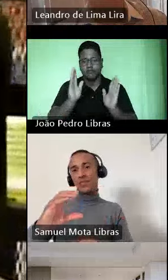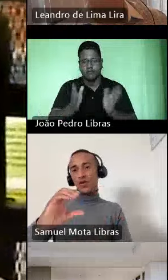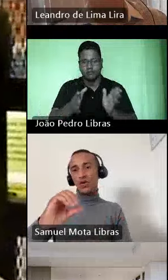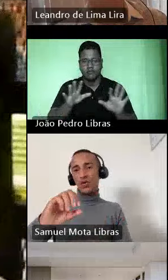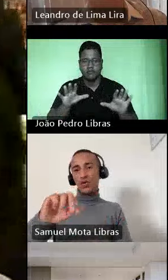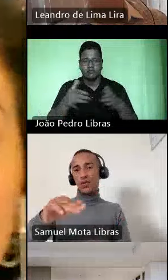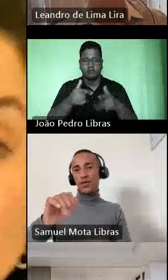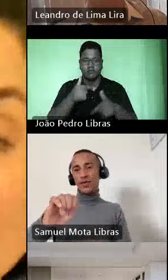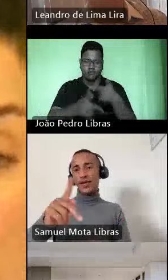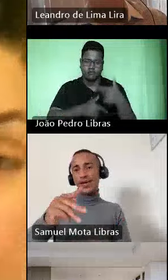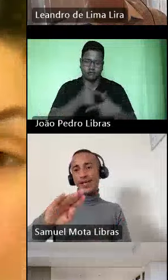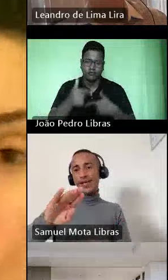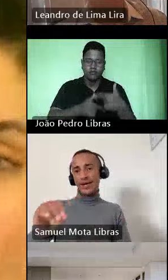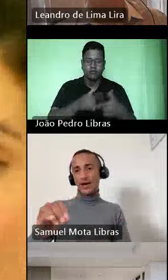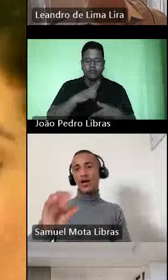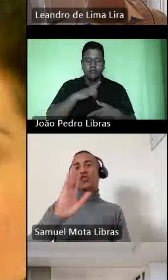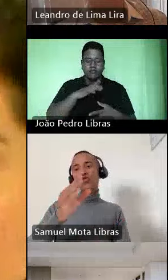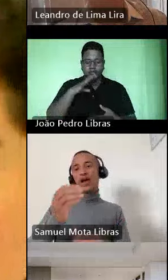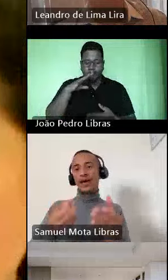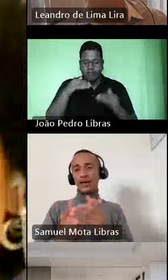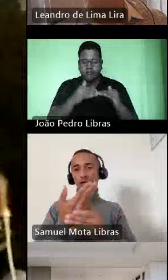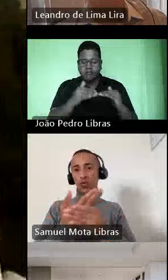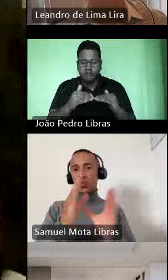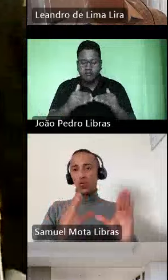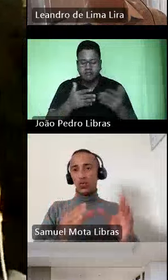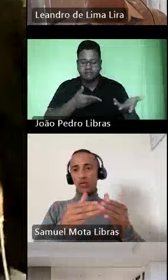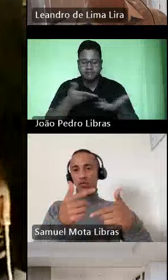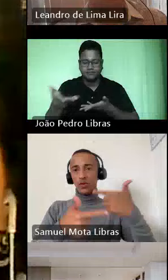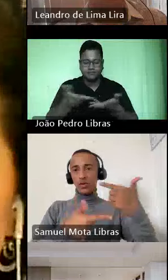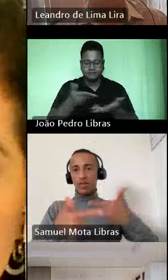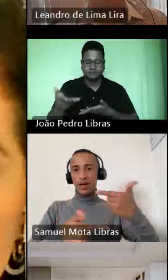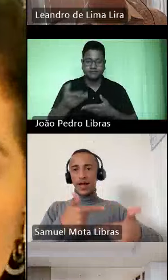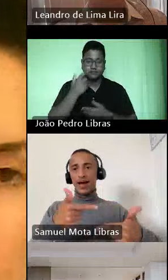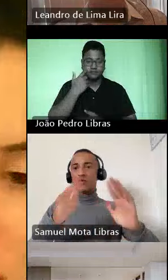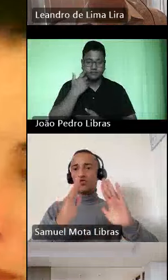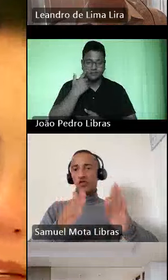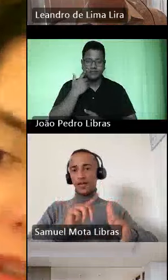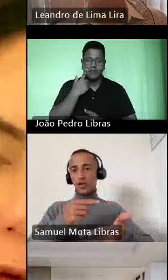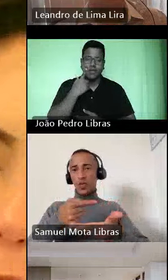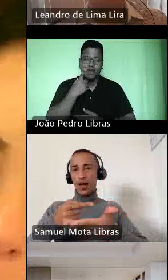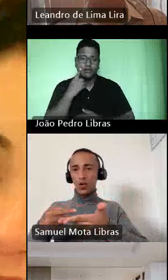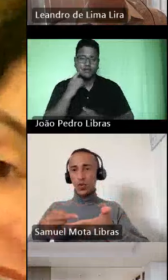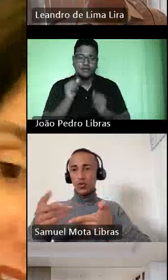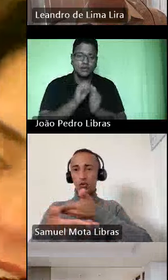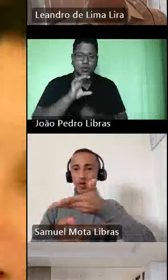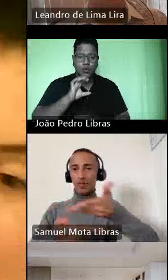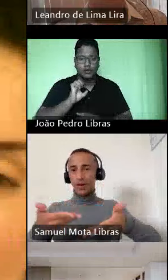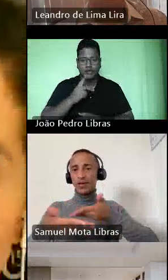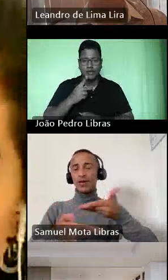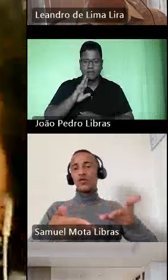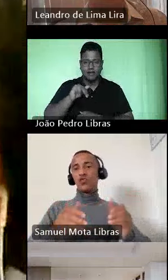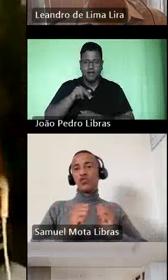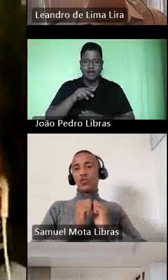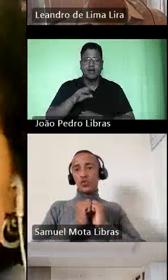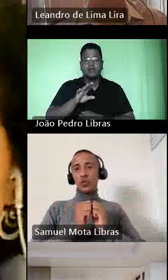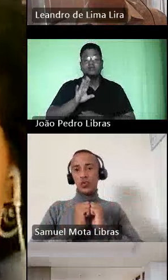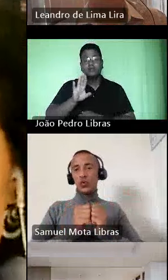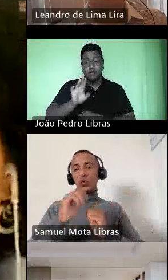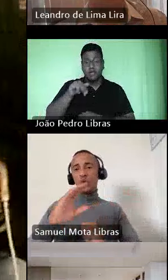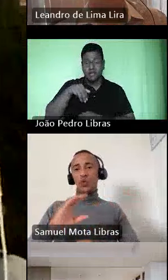de trabalho foi firmado um acordo de cooperação a gente já tem acordo de cooperação com con cplan com nds Então como